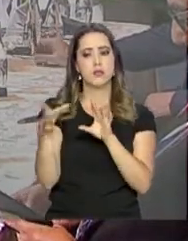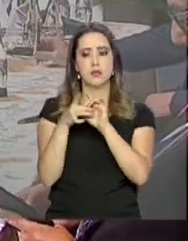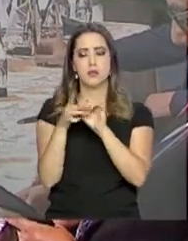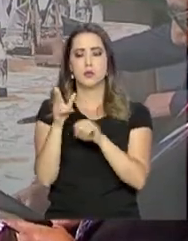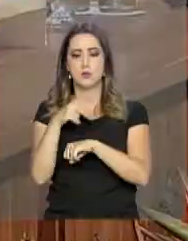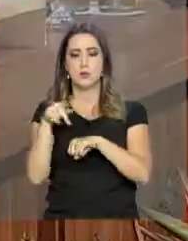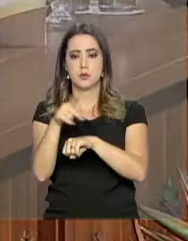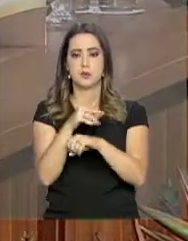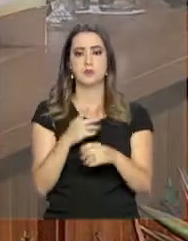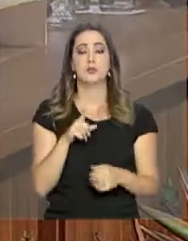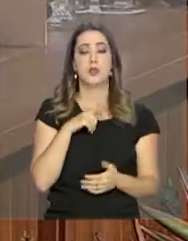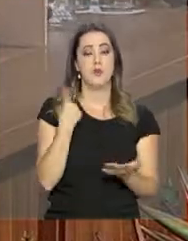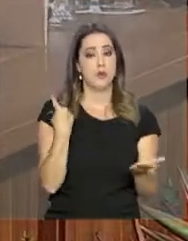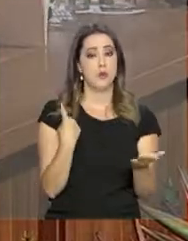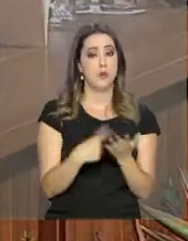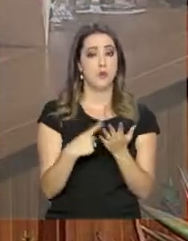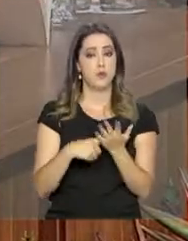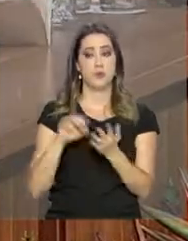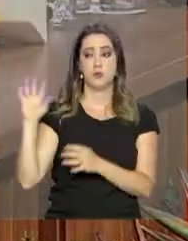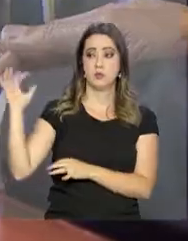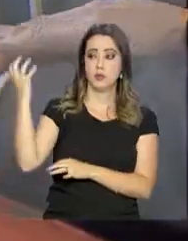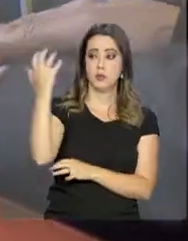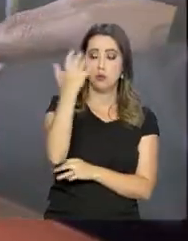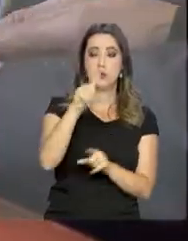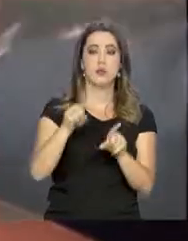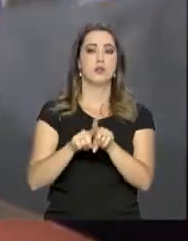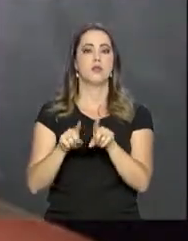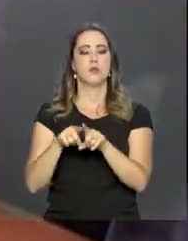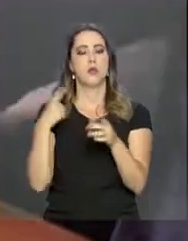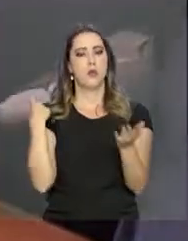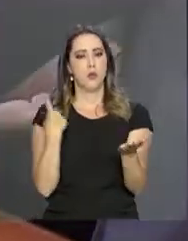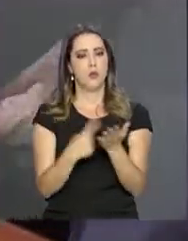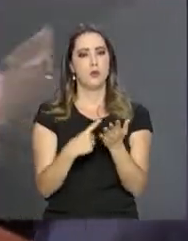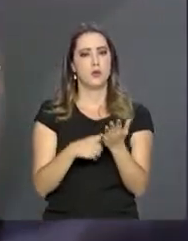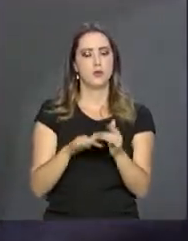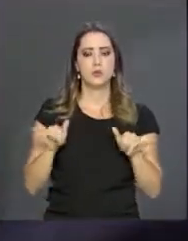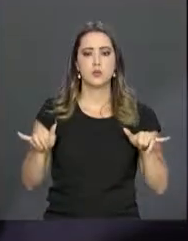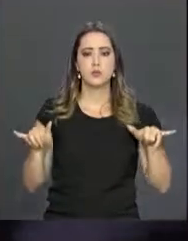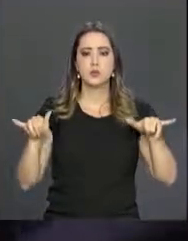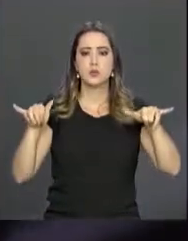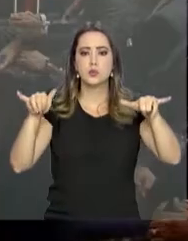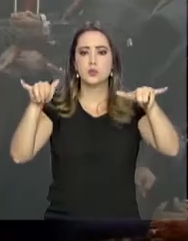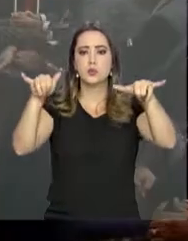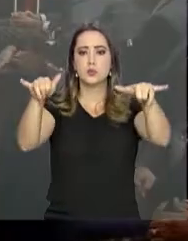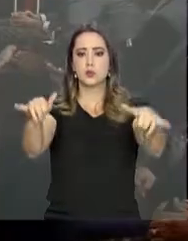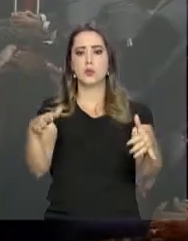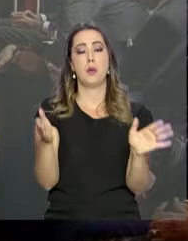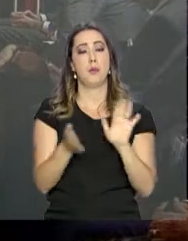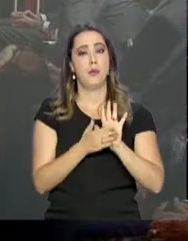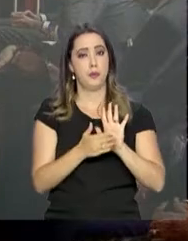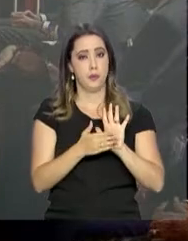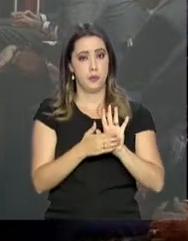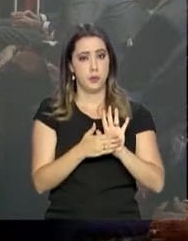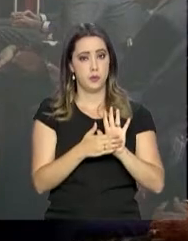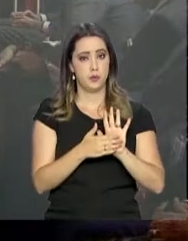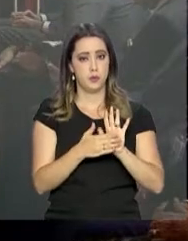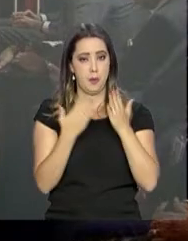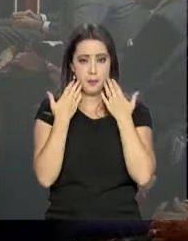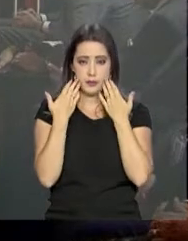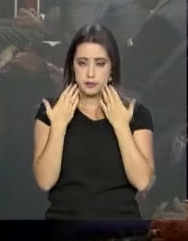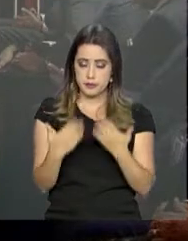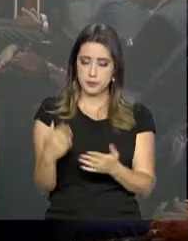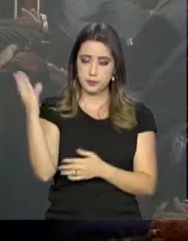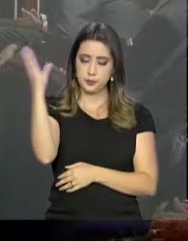em meio ambiente e em outro de aviação regional, este último proposto pelo Brasil. A ideia é trocar experiências para